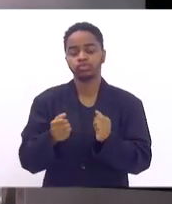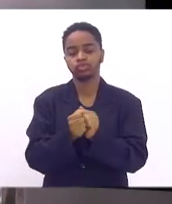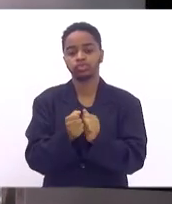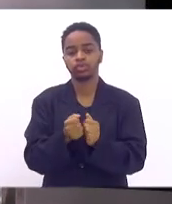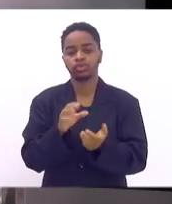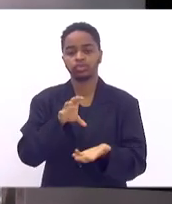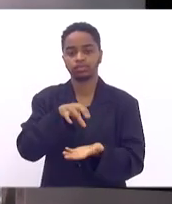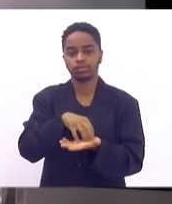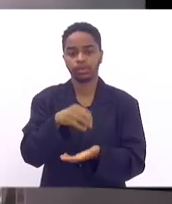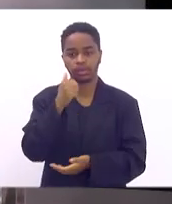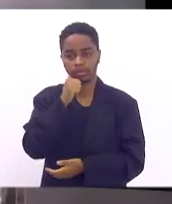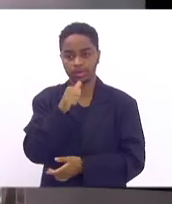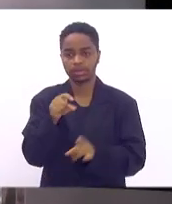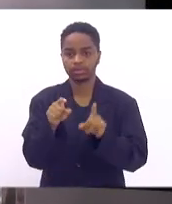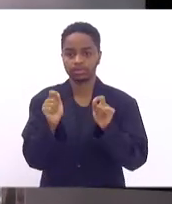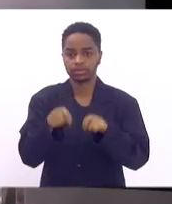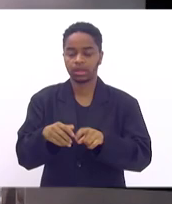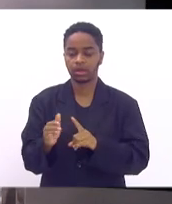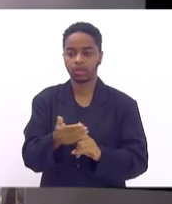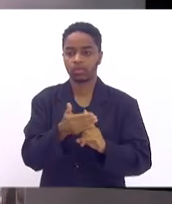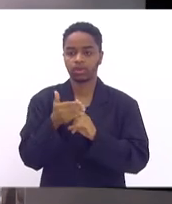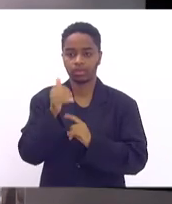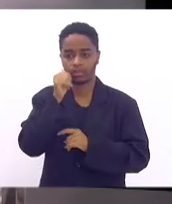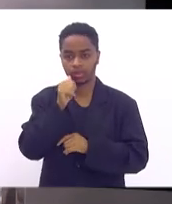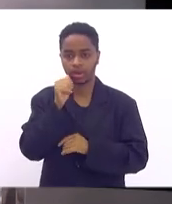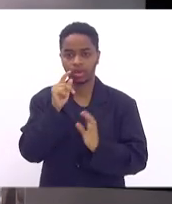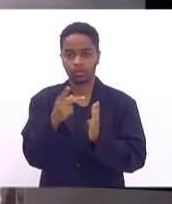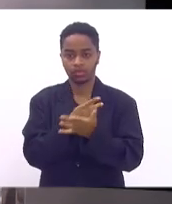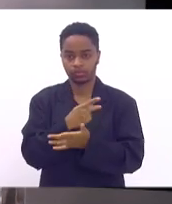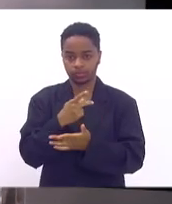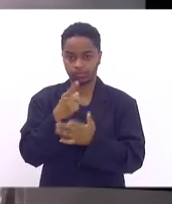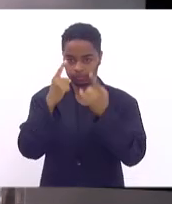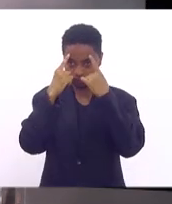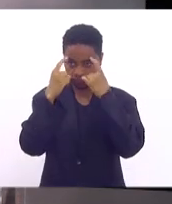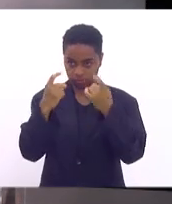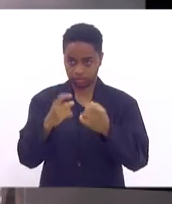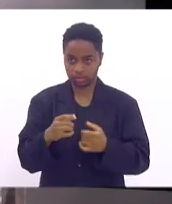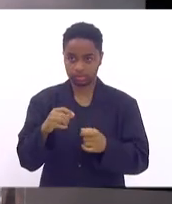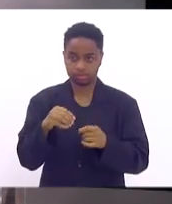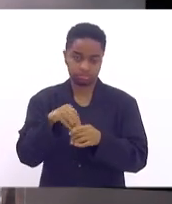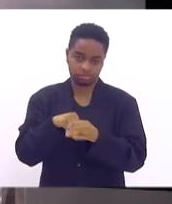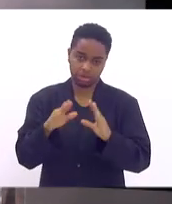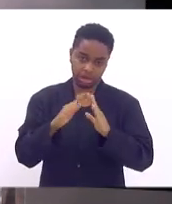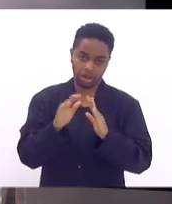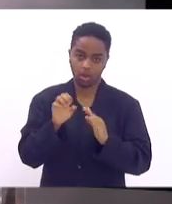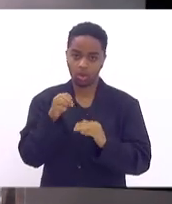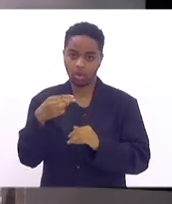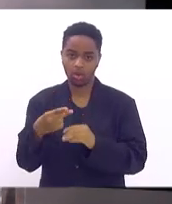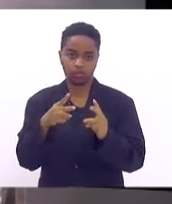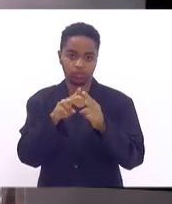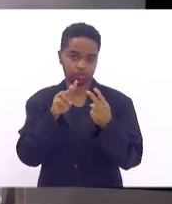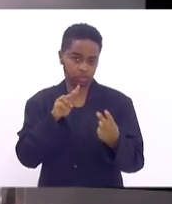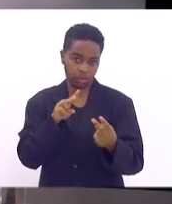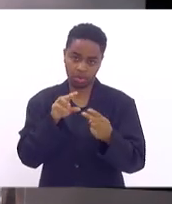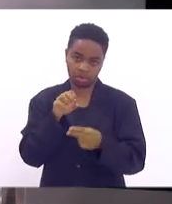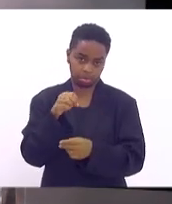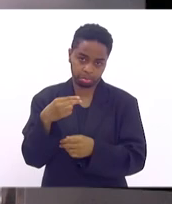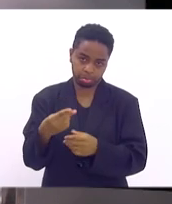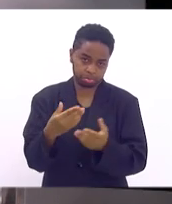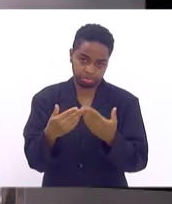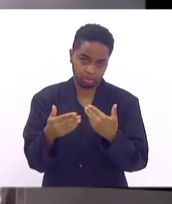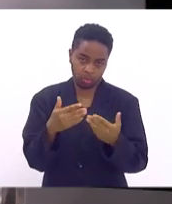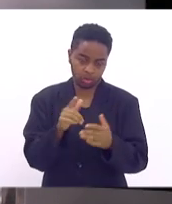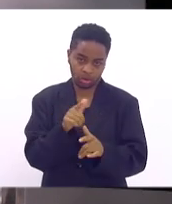acolhimento e um melhor atendimento a essa mulher que foi vítima de violência. Violência doméstica, violência cibernética, enfim, violência contra a